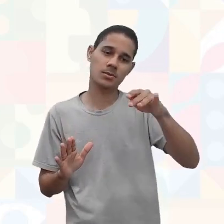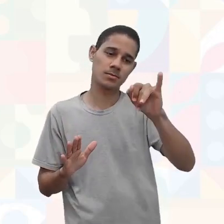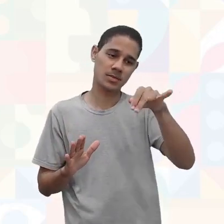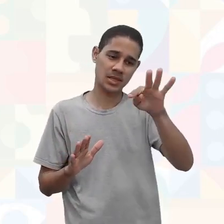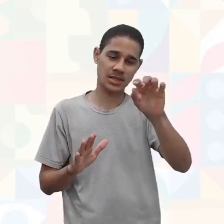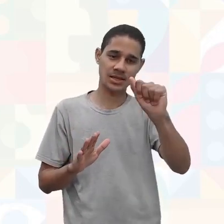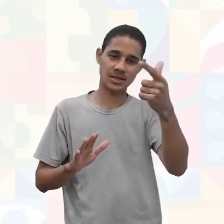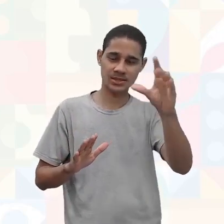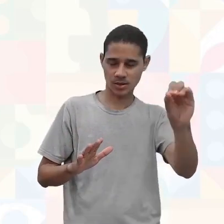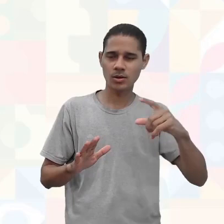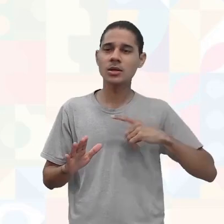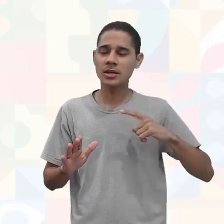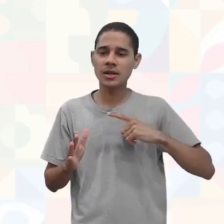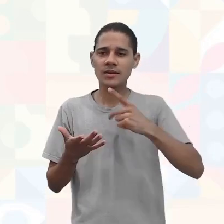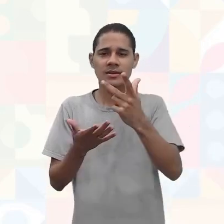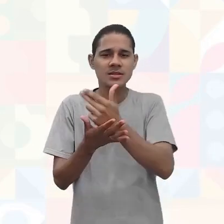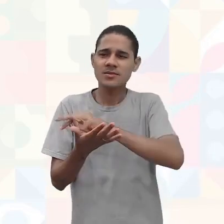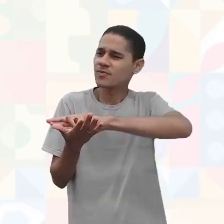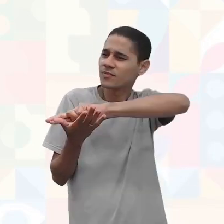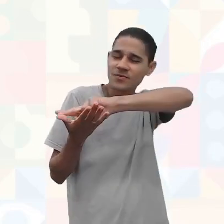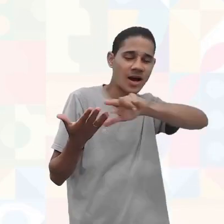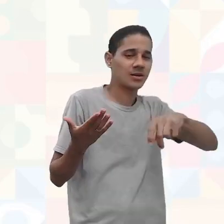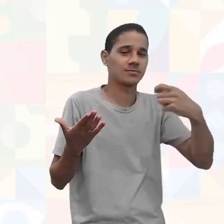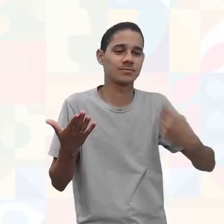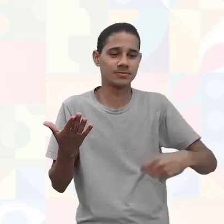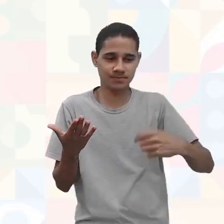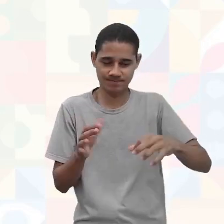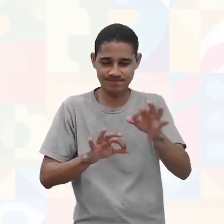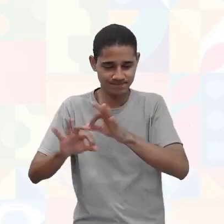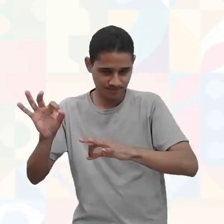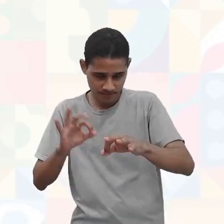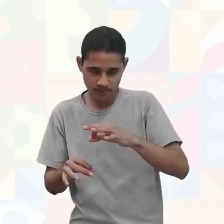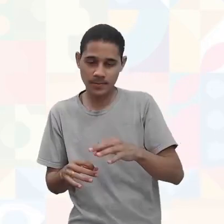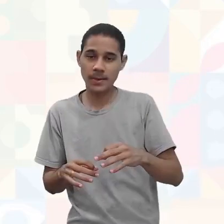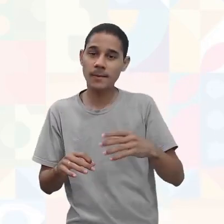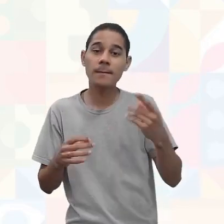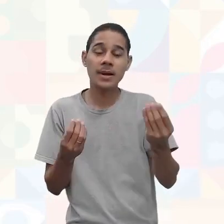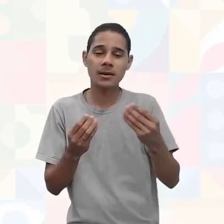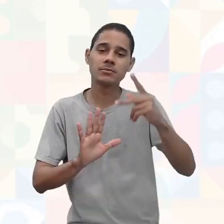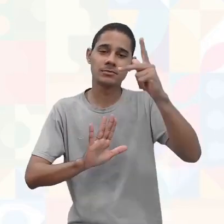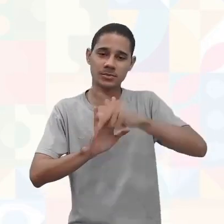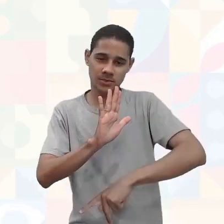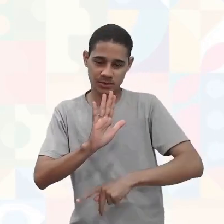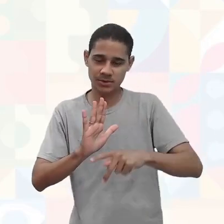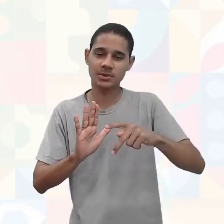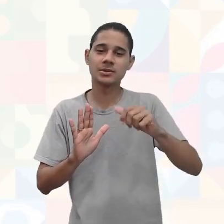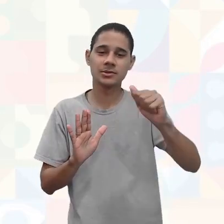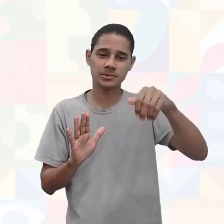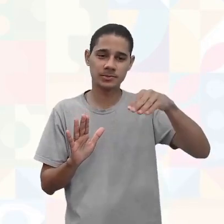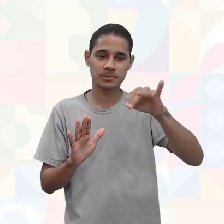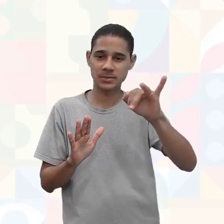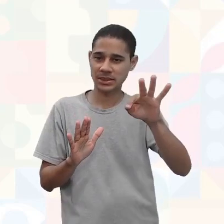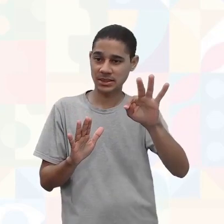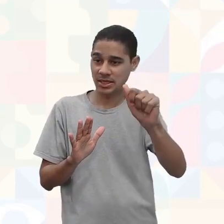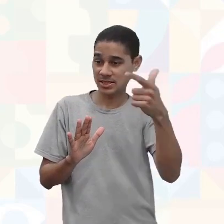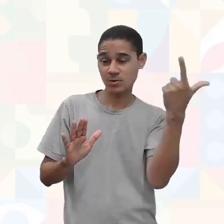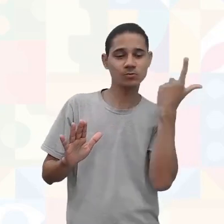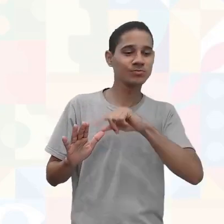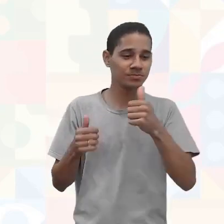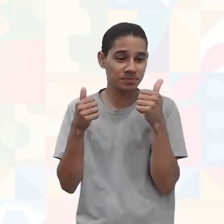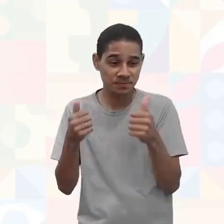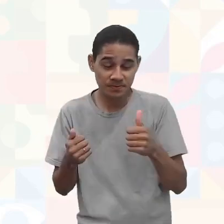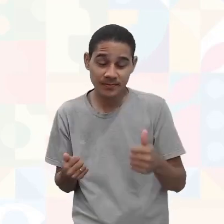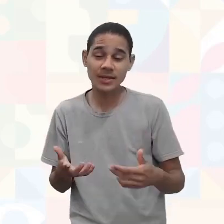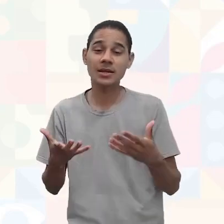desenhos que precisam ser feitos para esse nosso projeto de ambientação acontecer. Quando a gente fala, né,